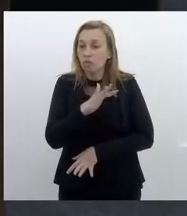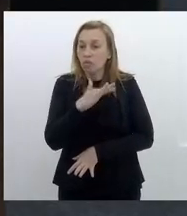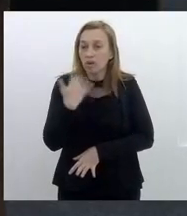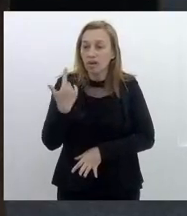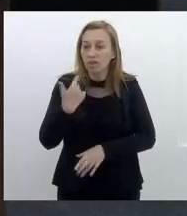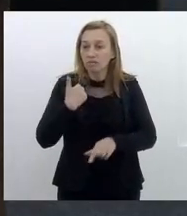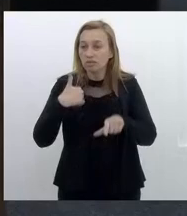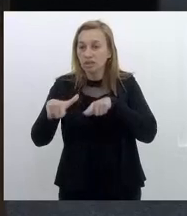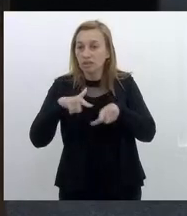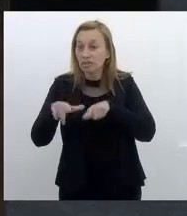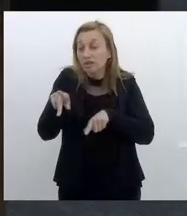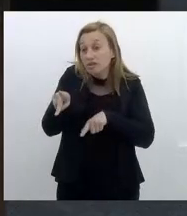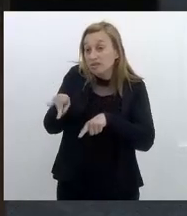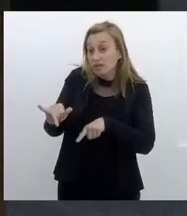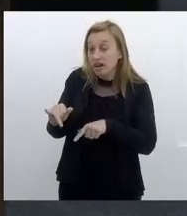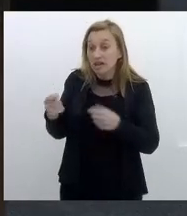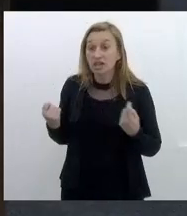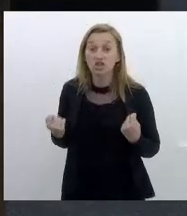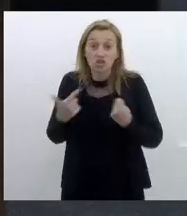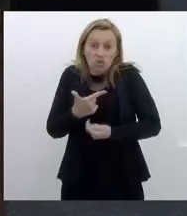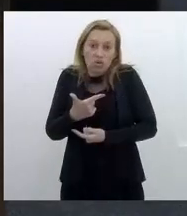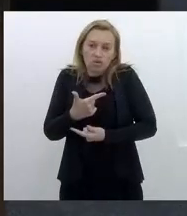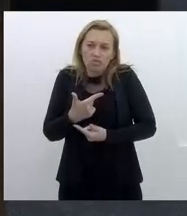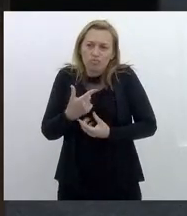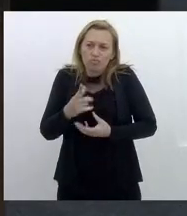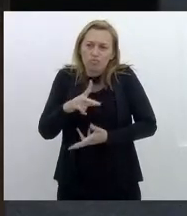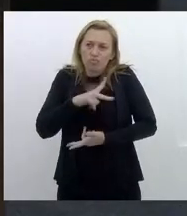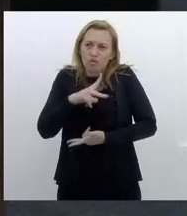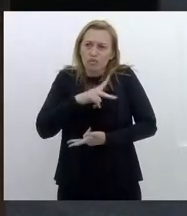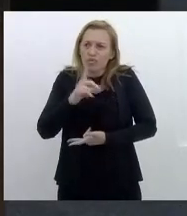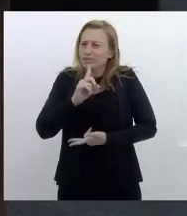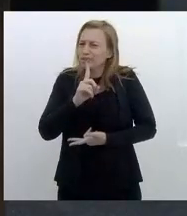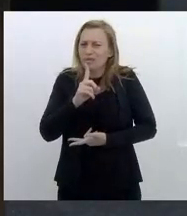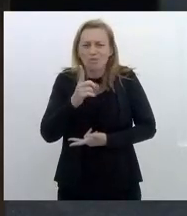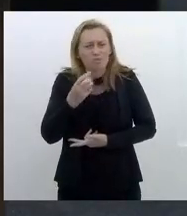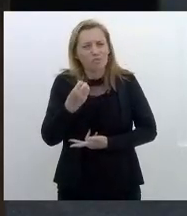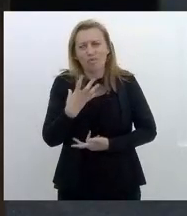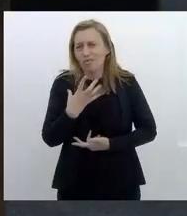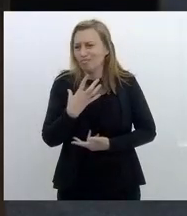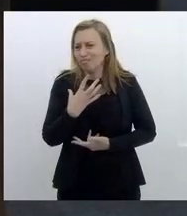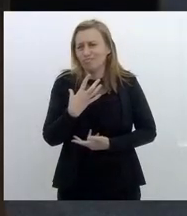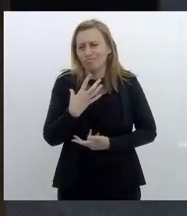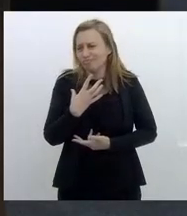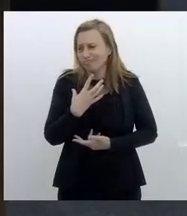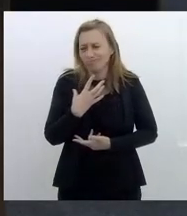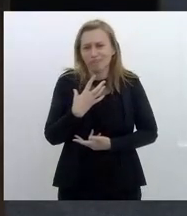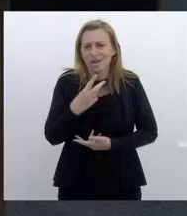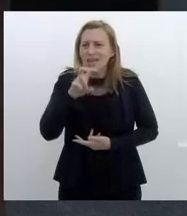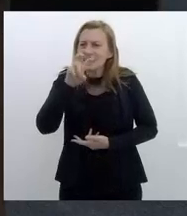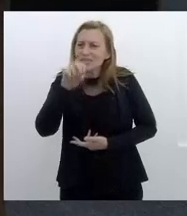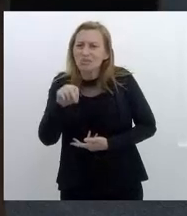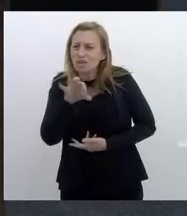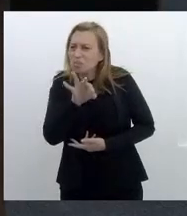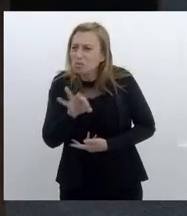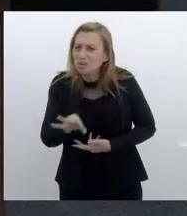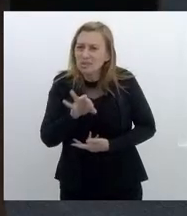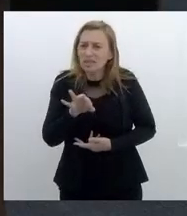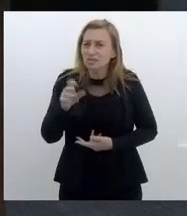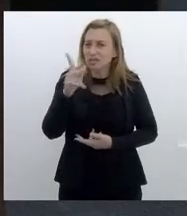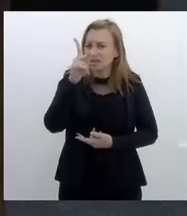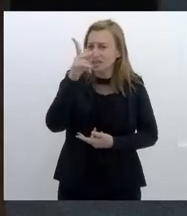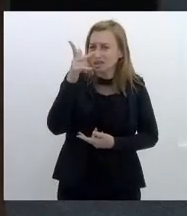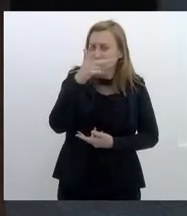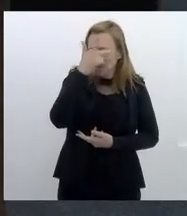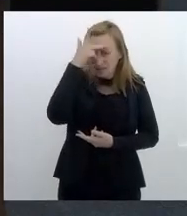vai simplesmente ficar à própria sorte é não não não é razoável É 50 por cento de pensão